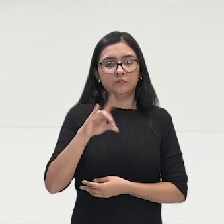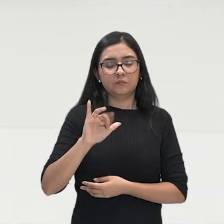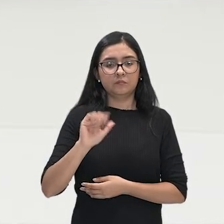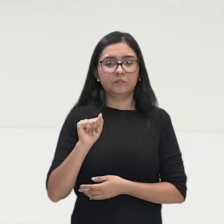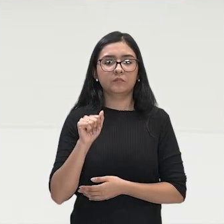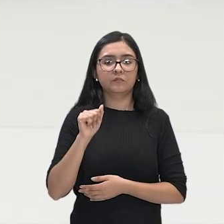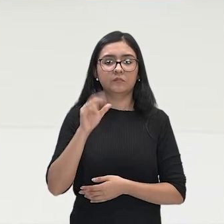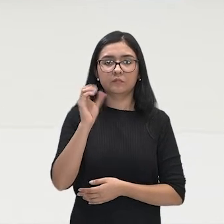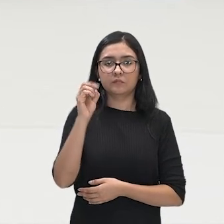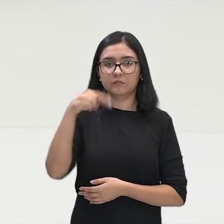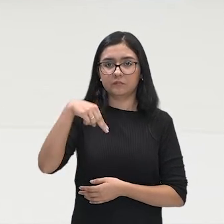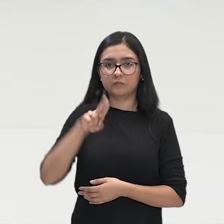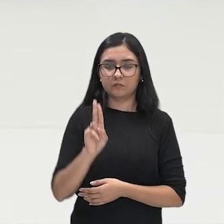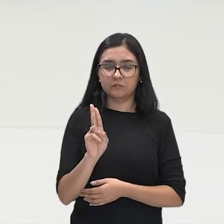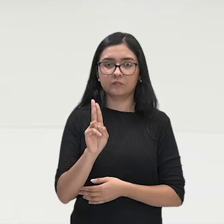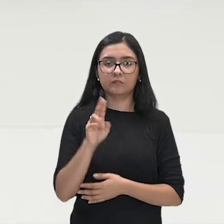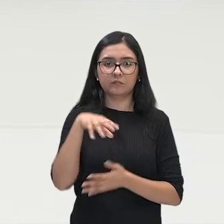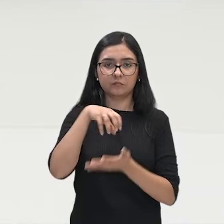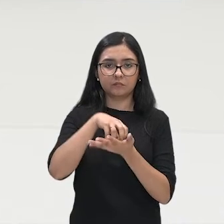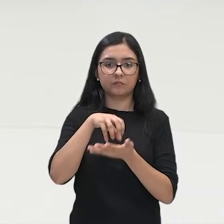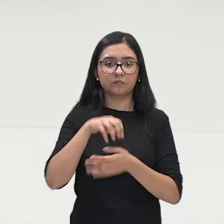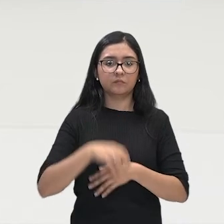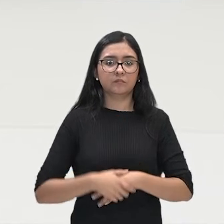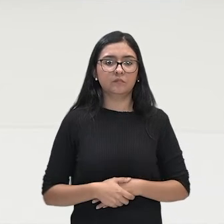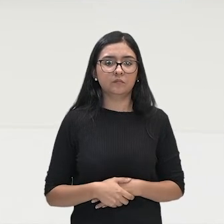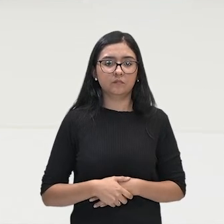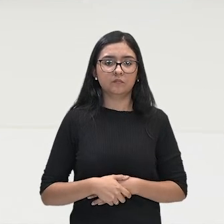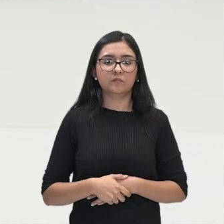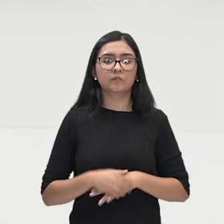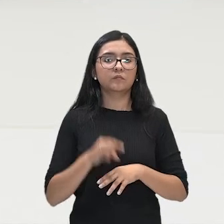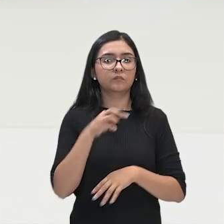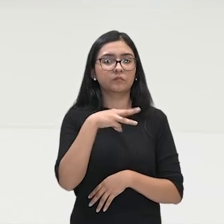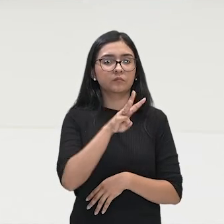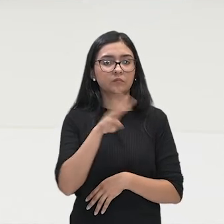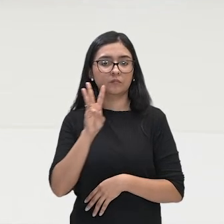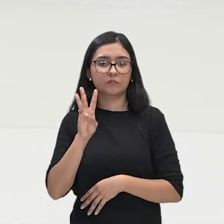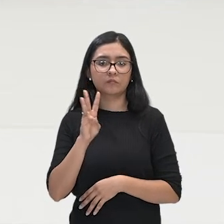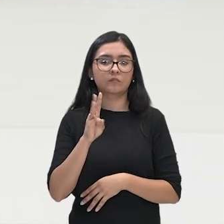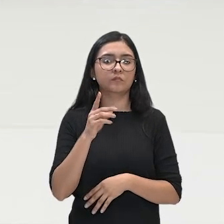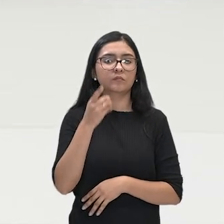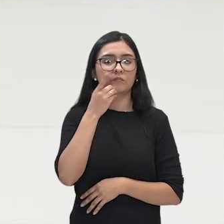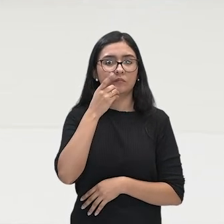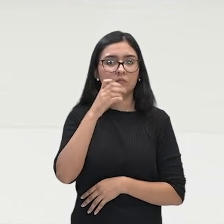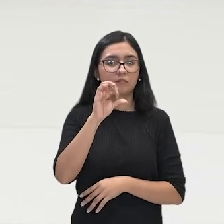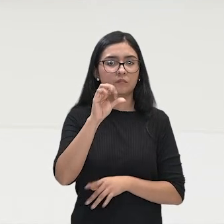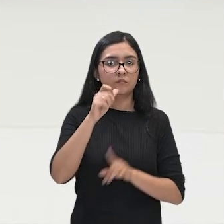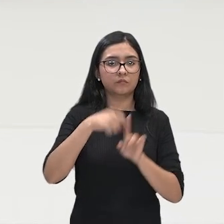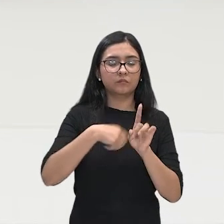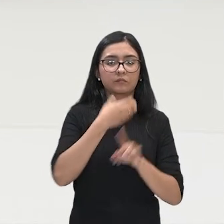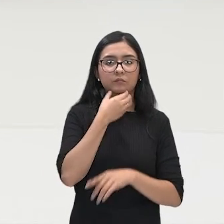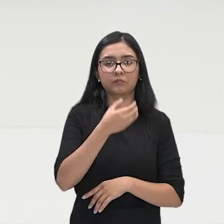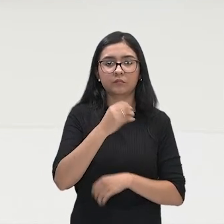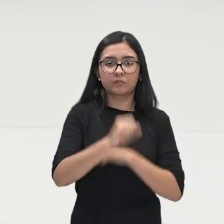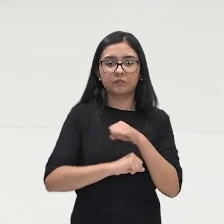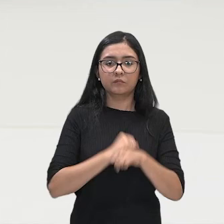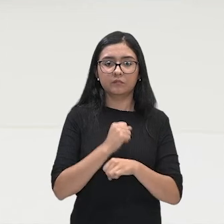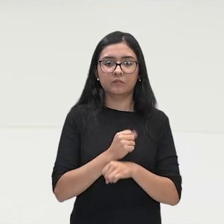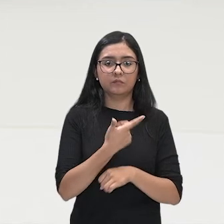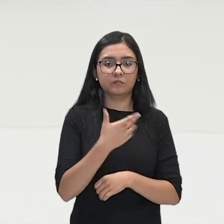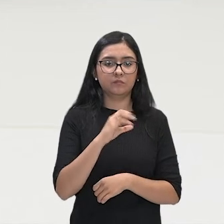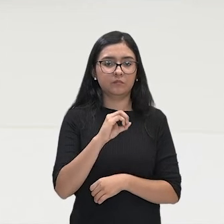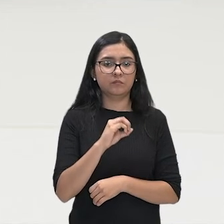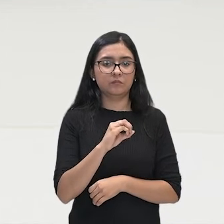das Nações Unidas, a ONU News, em seu site em 9 de dezembro de 2019.